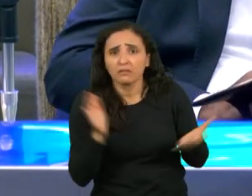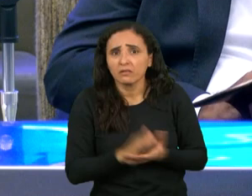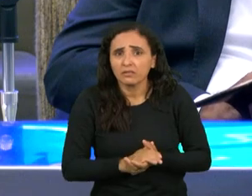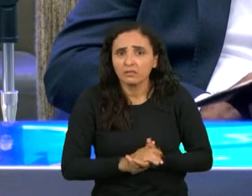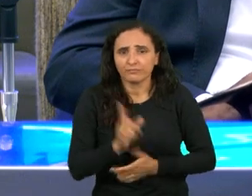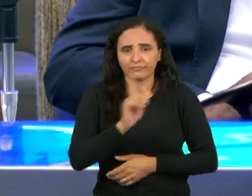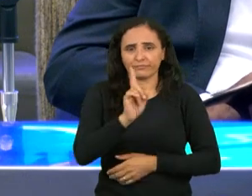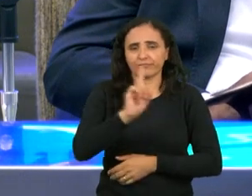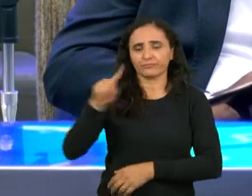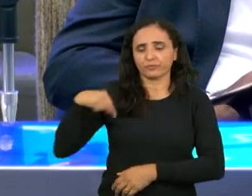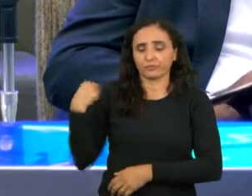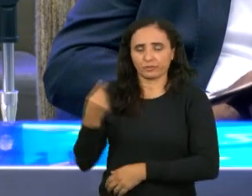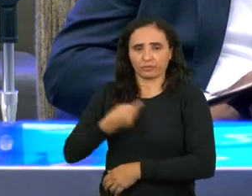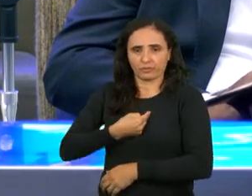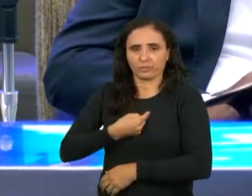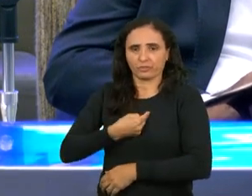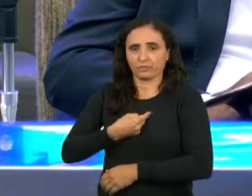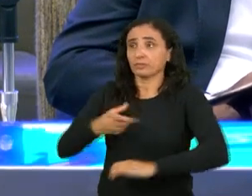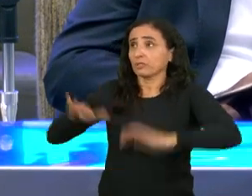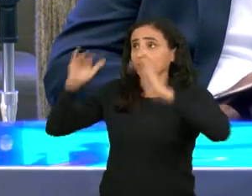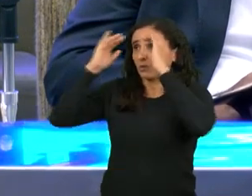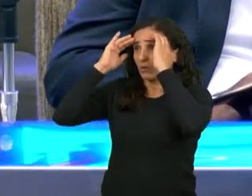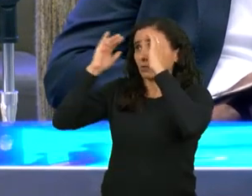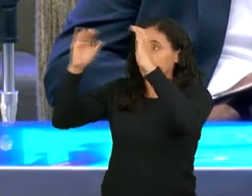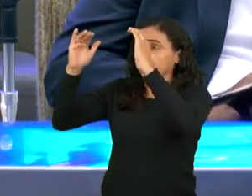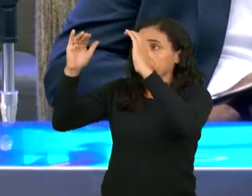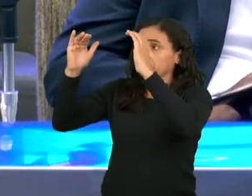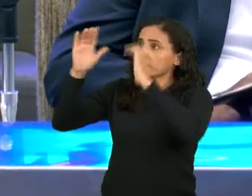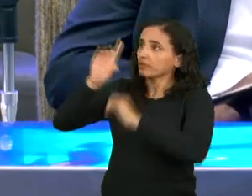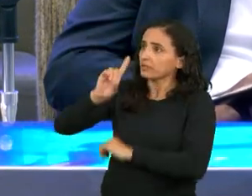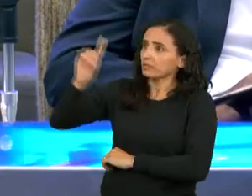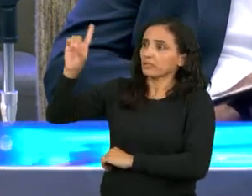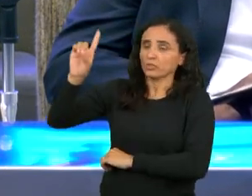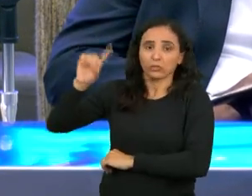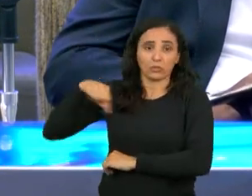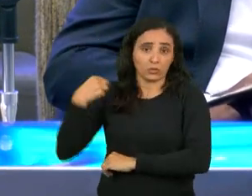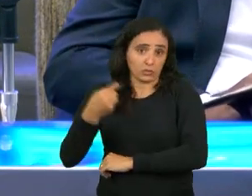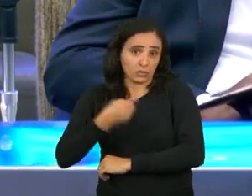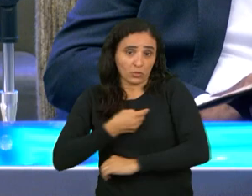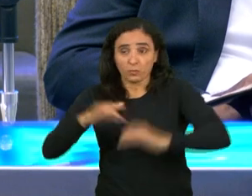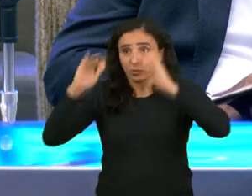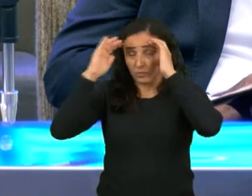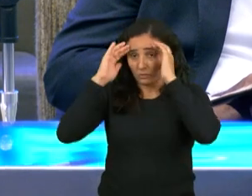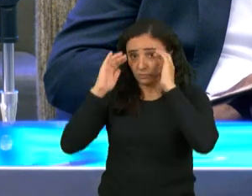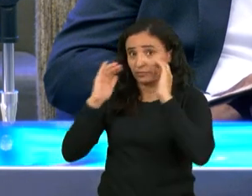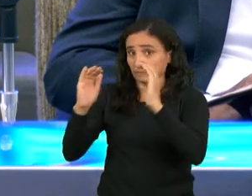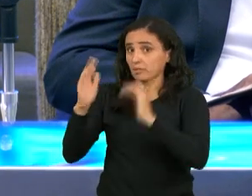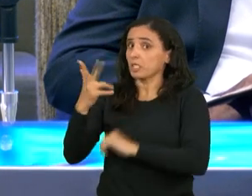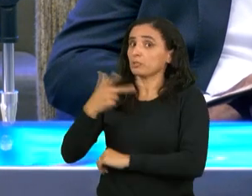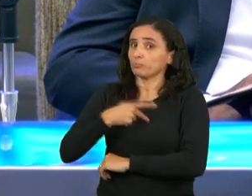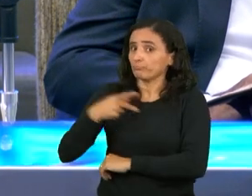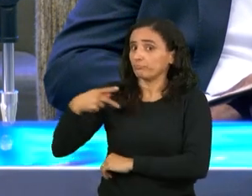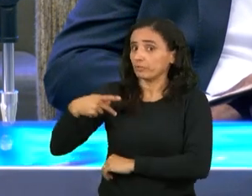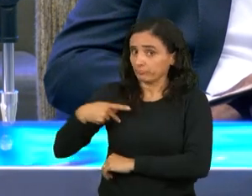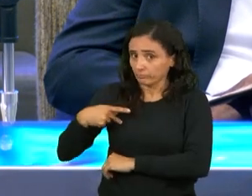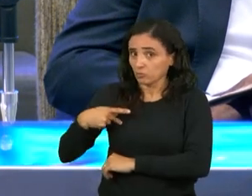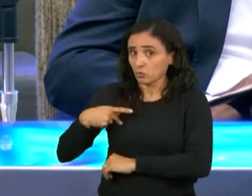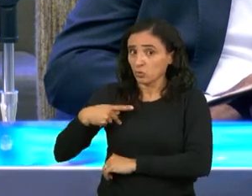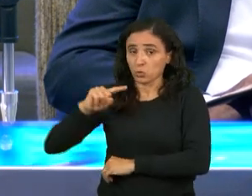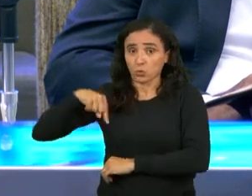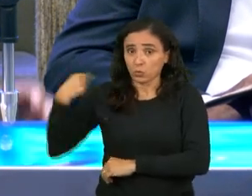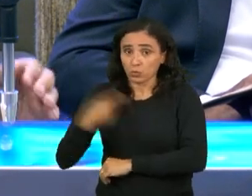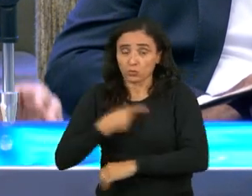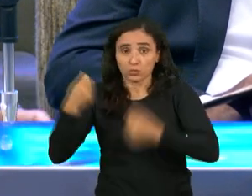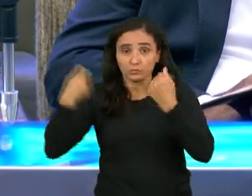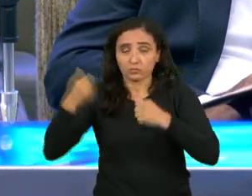correndo sem freio é como o carro que vai descendo a serra da Russa ou qualquer outra Serra sem